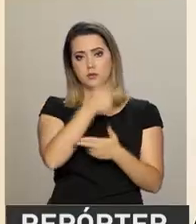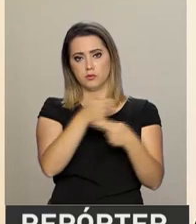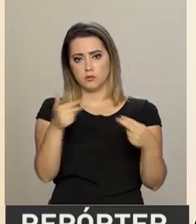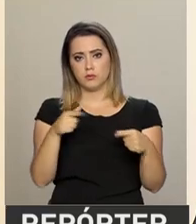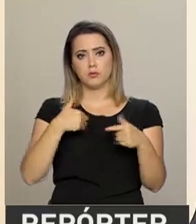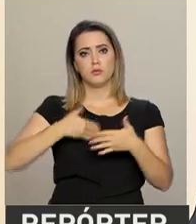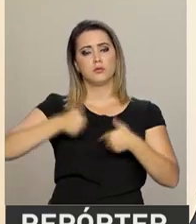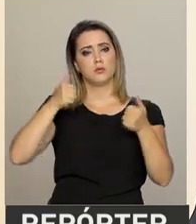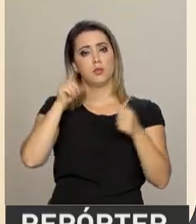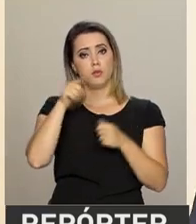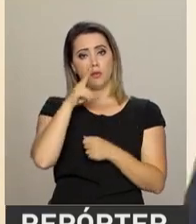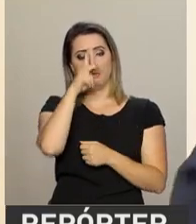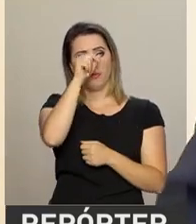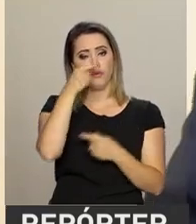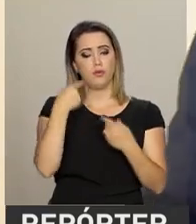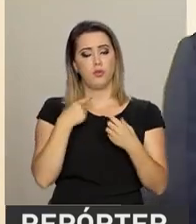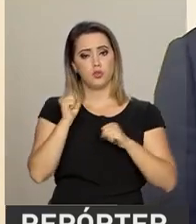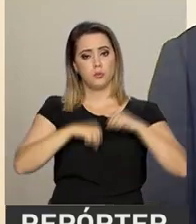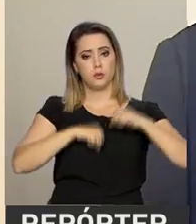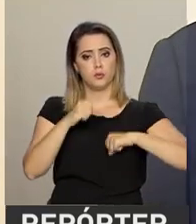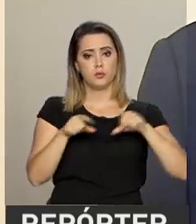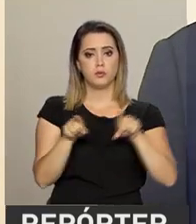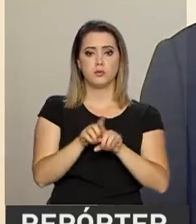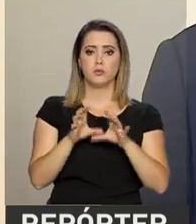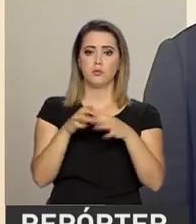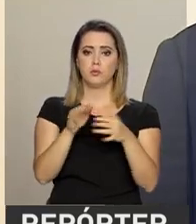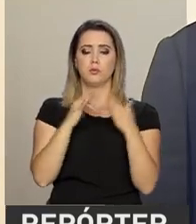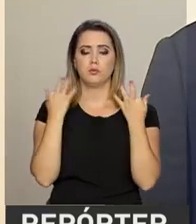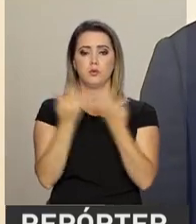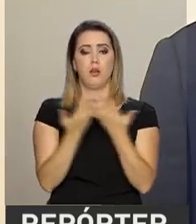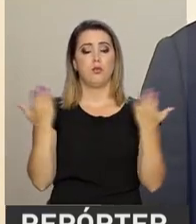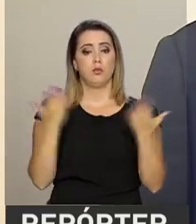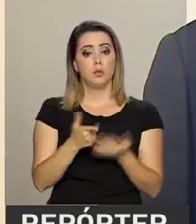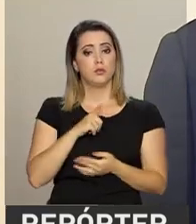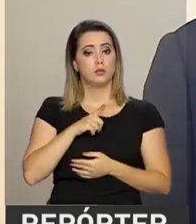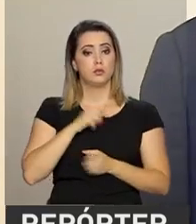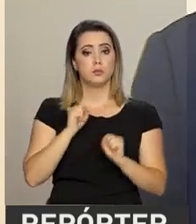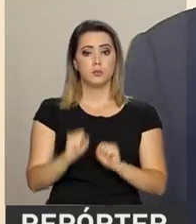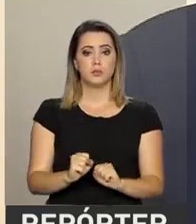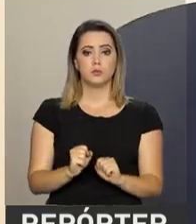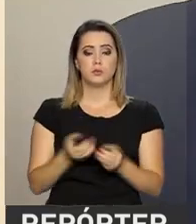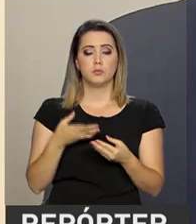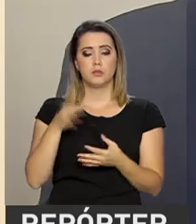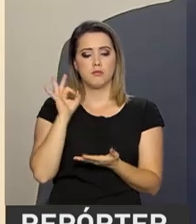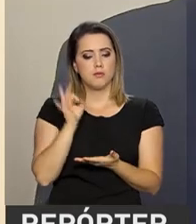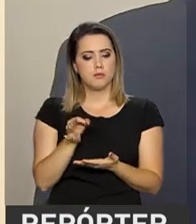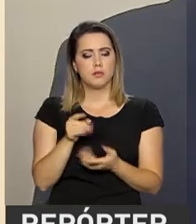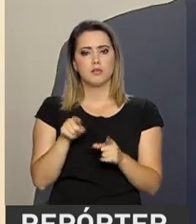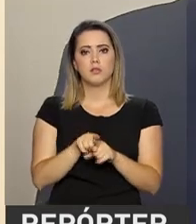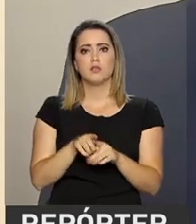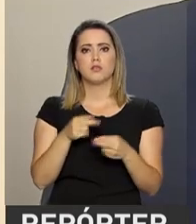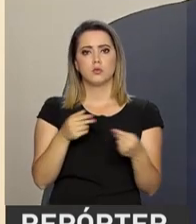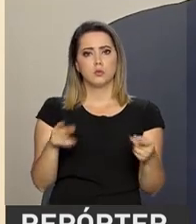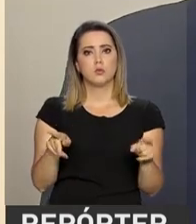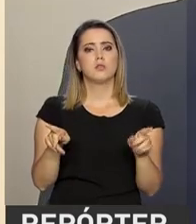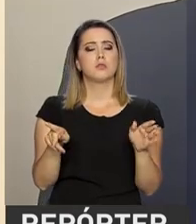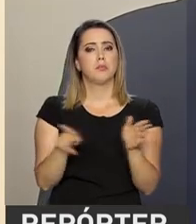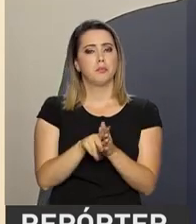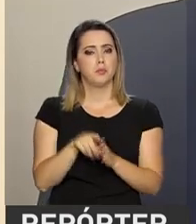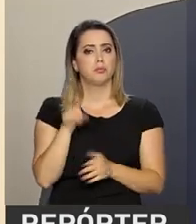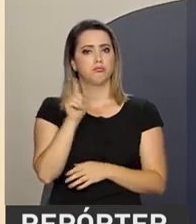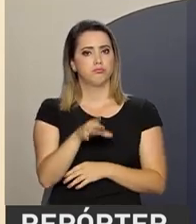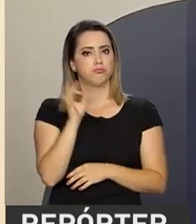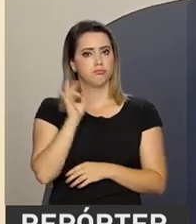tem um problema muito forte tanto a indústria quanto a cultura familiar que agora finalmente vai poder não só ter certeza quanto de um produto de qualidade